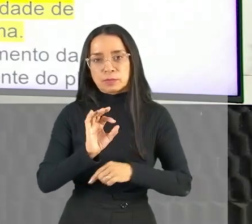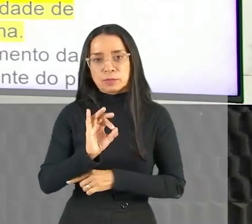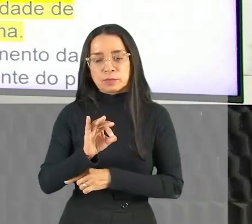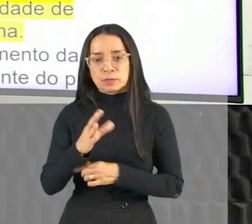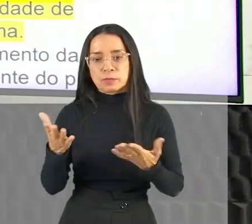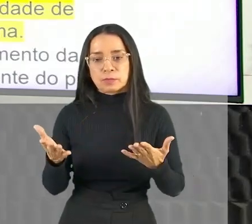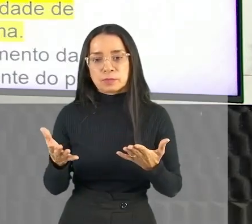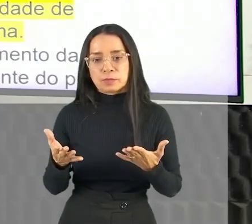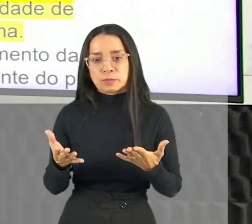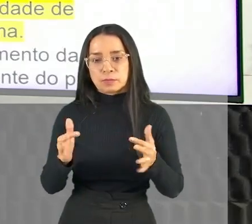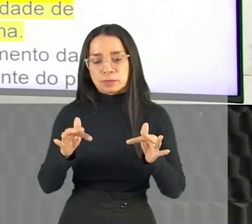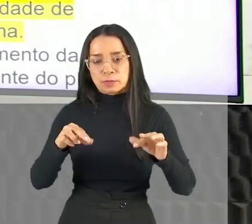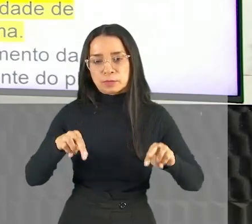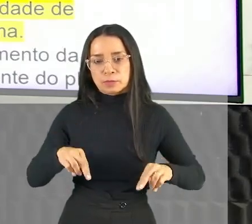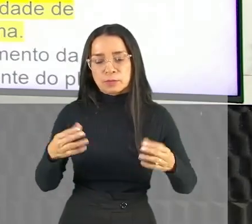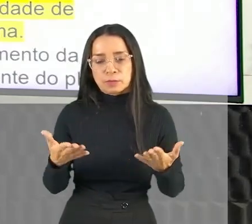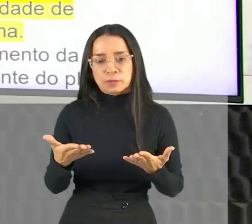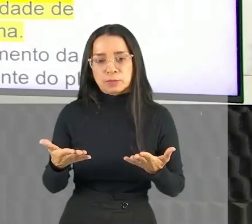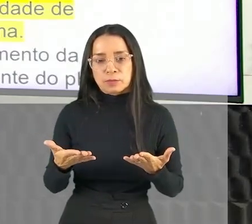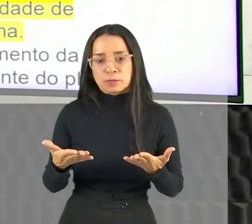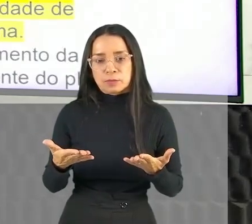gente para por aqui,